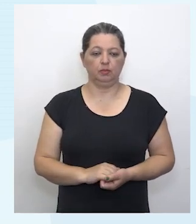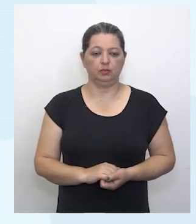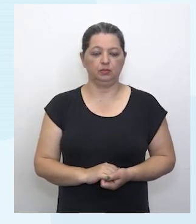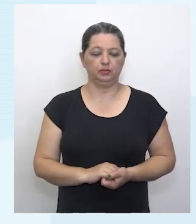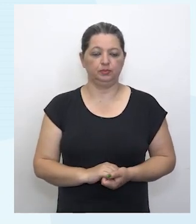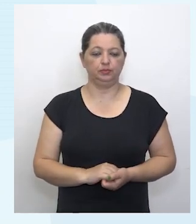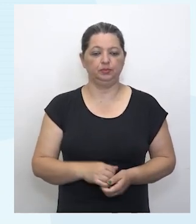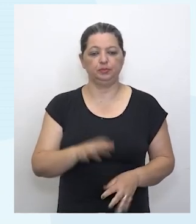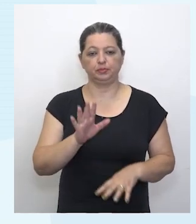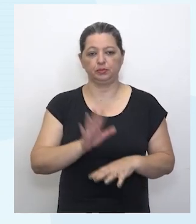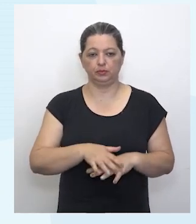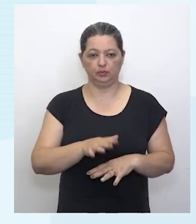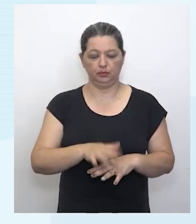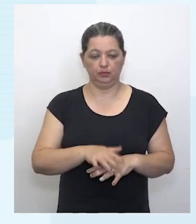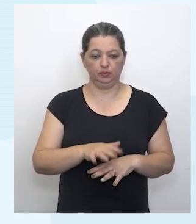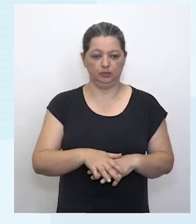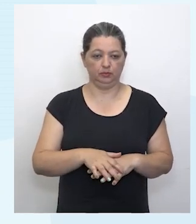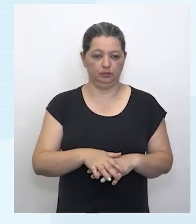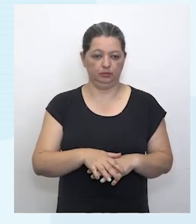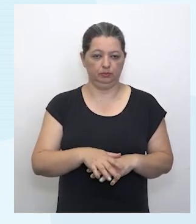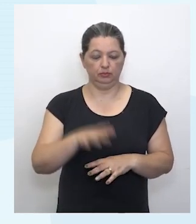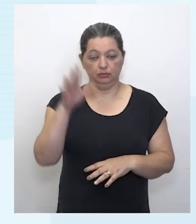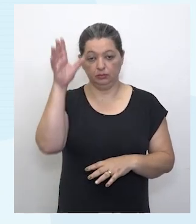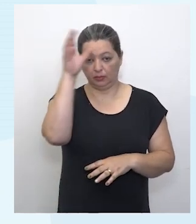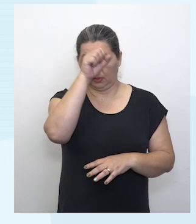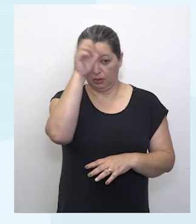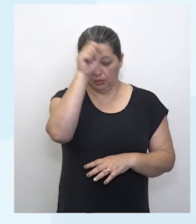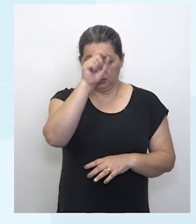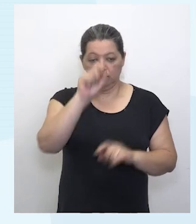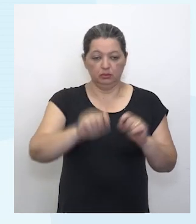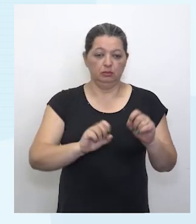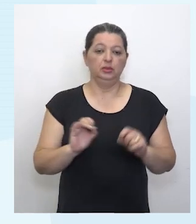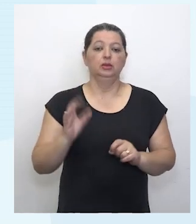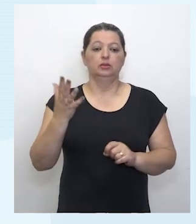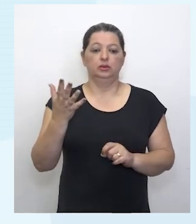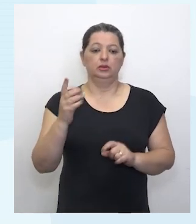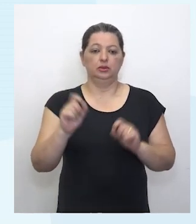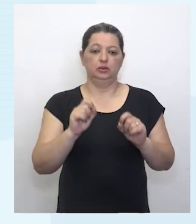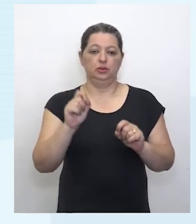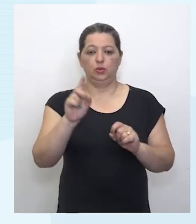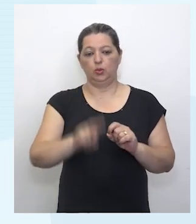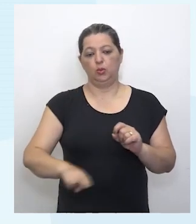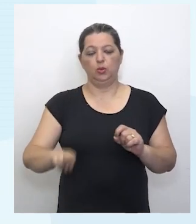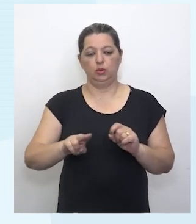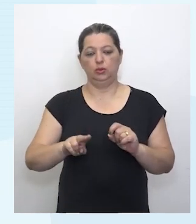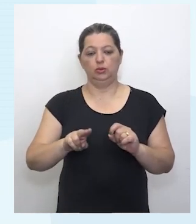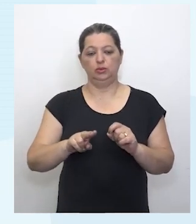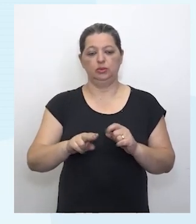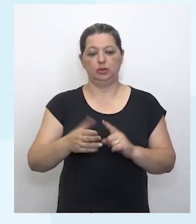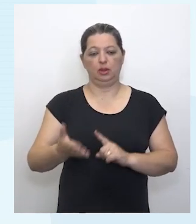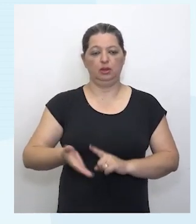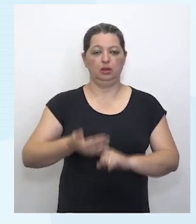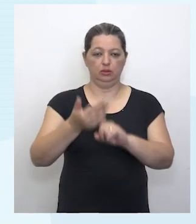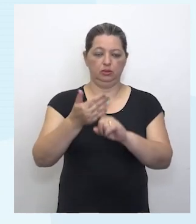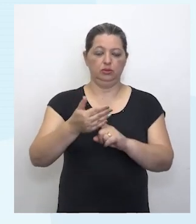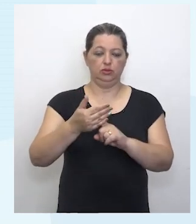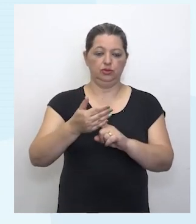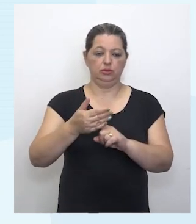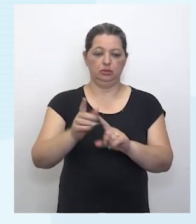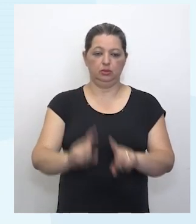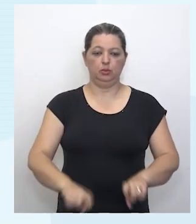Na matemática, a aprendizagem ela deve acontecer aliada ao uso das tecnologias, como computador,